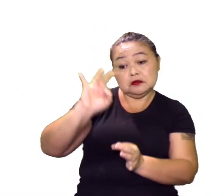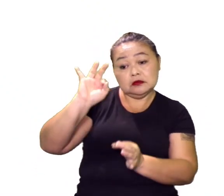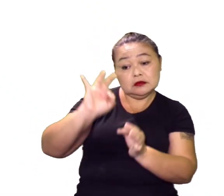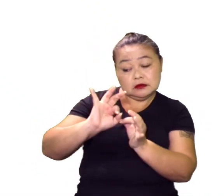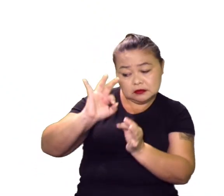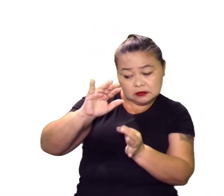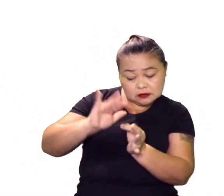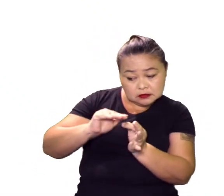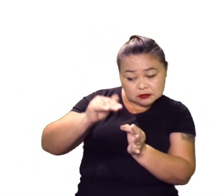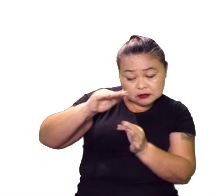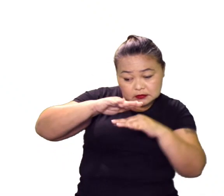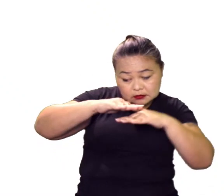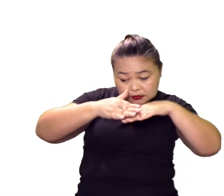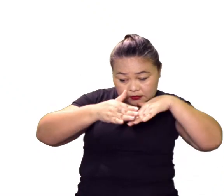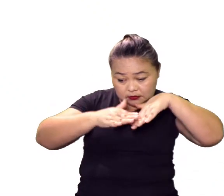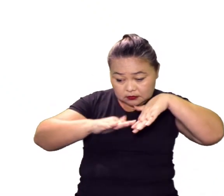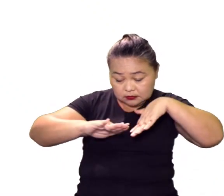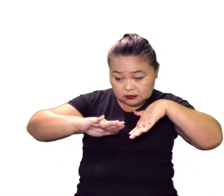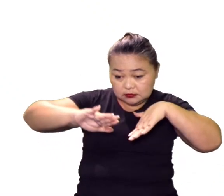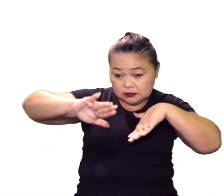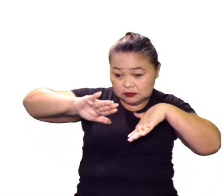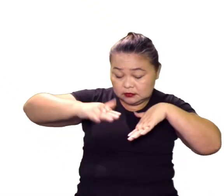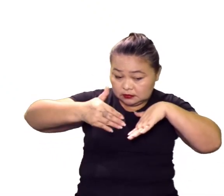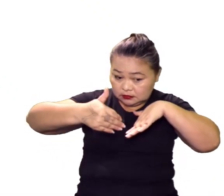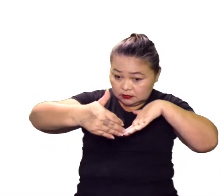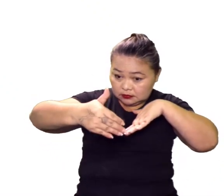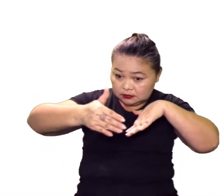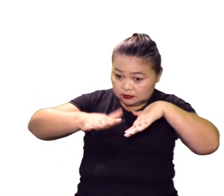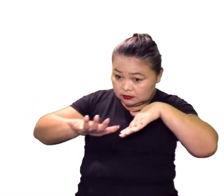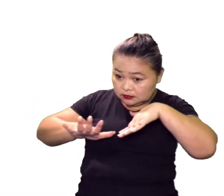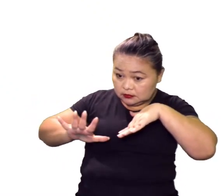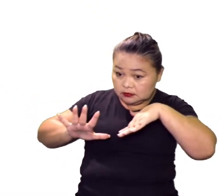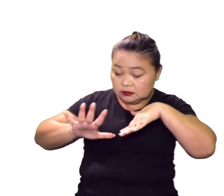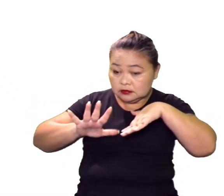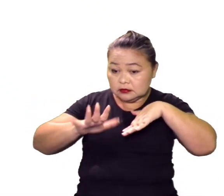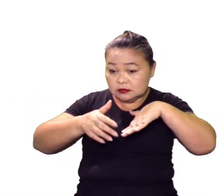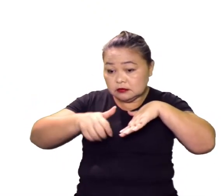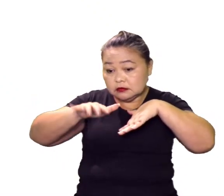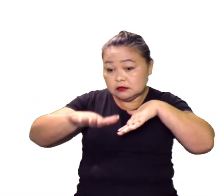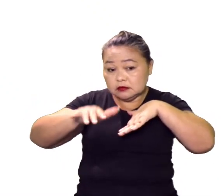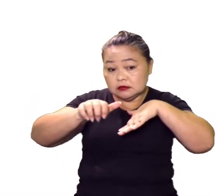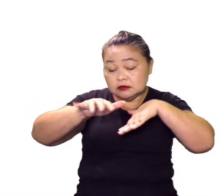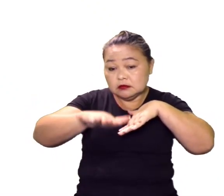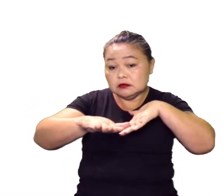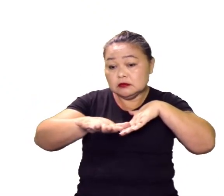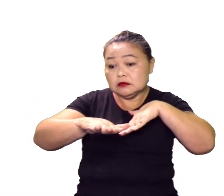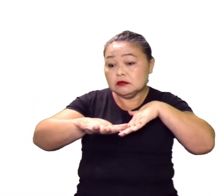É uma depressão que se apresenta em parte formada por uma sedimentação